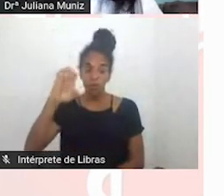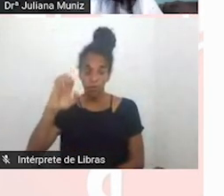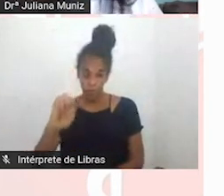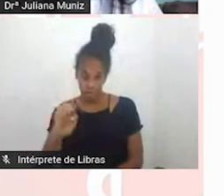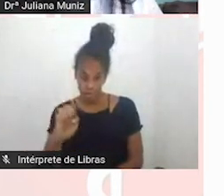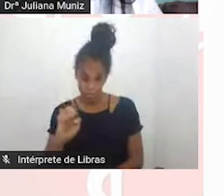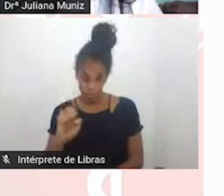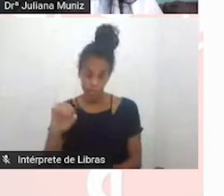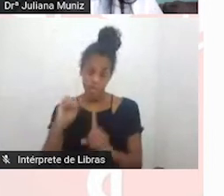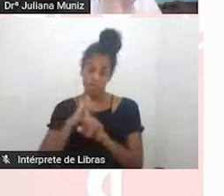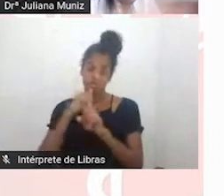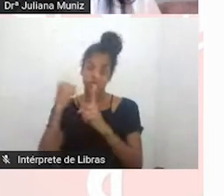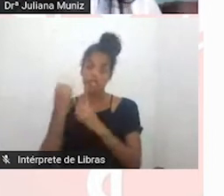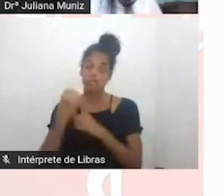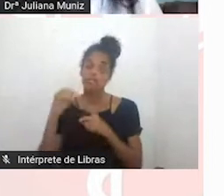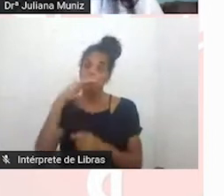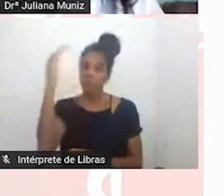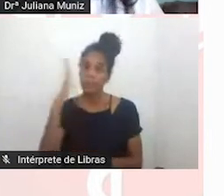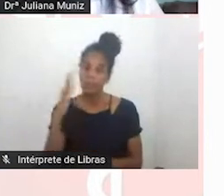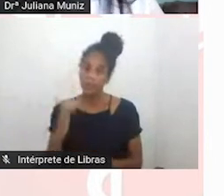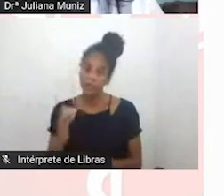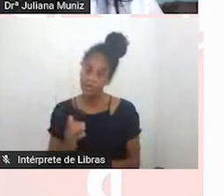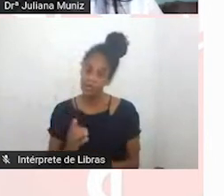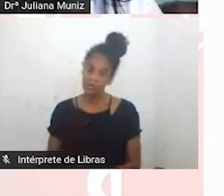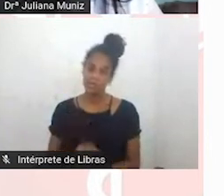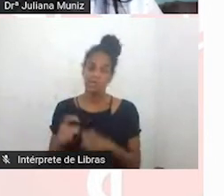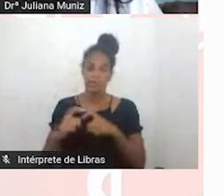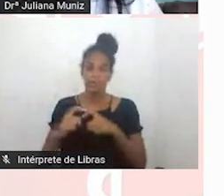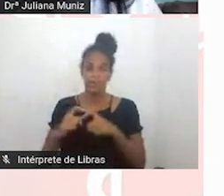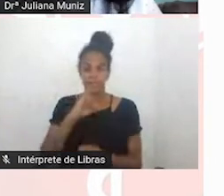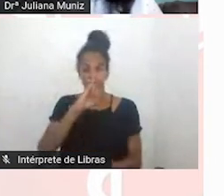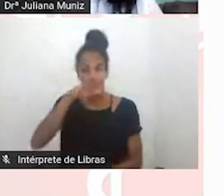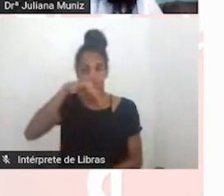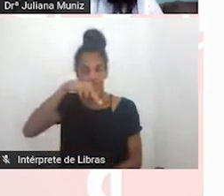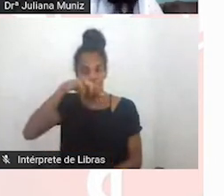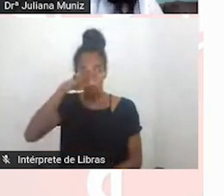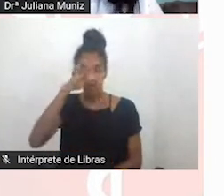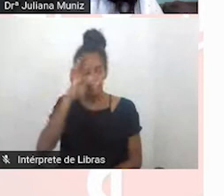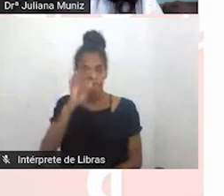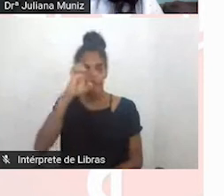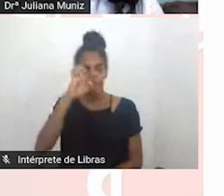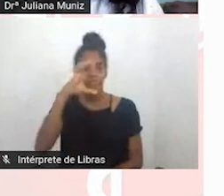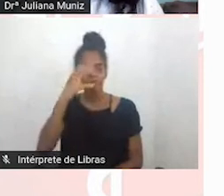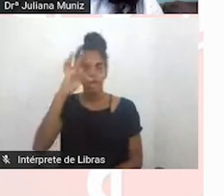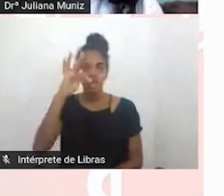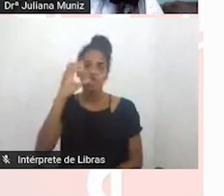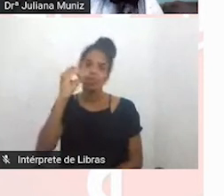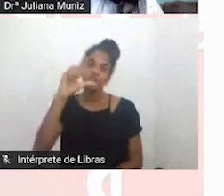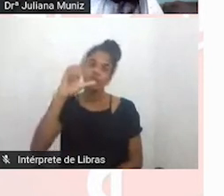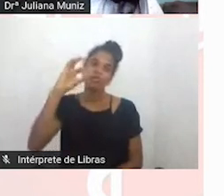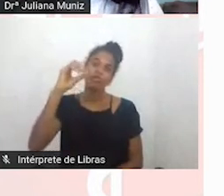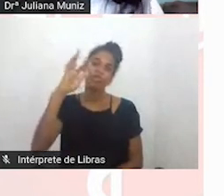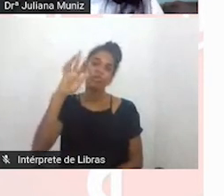apoiou, publicou como uma boa notícia, que finalmente achou uma droga eficaz, mas depois de